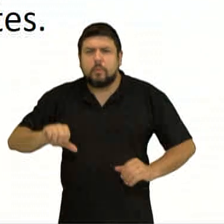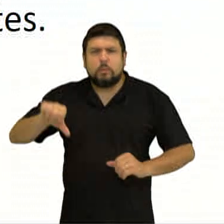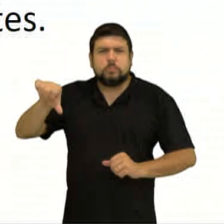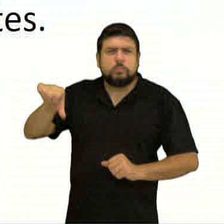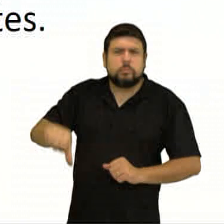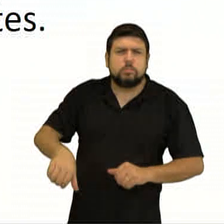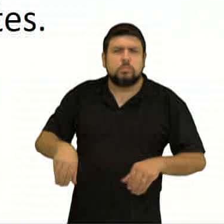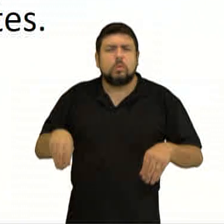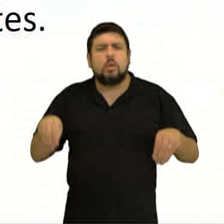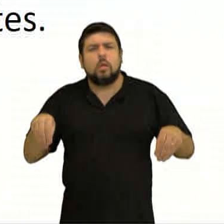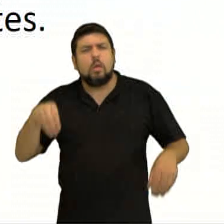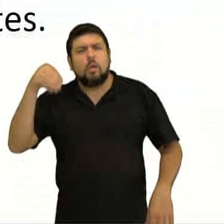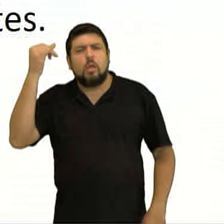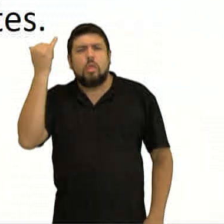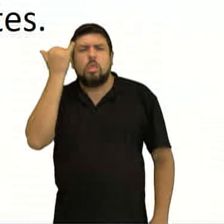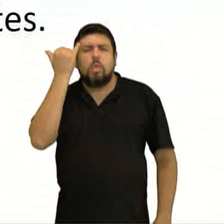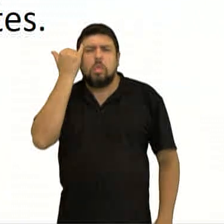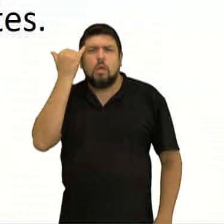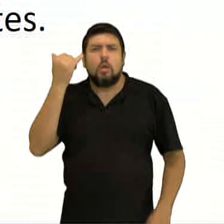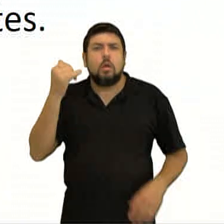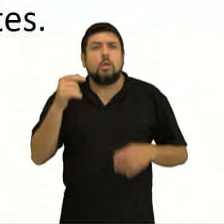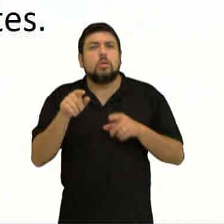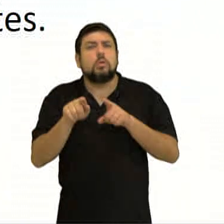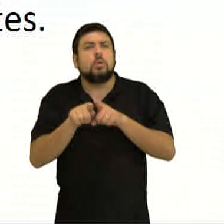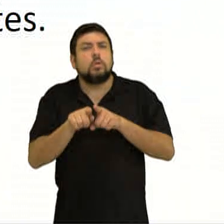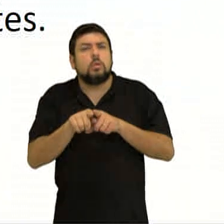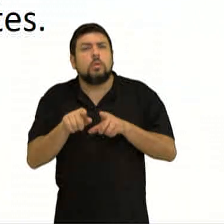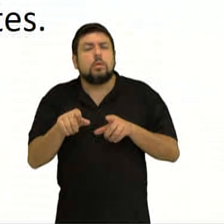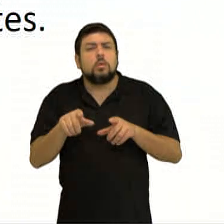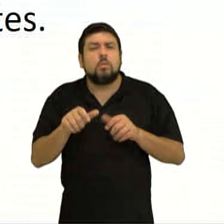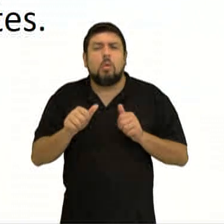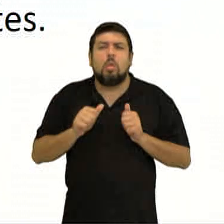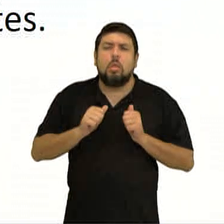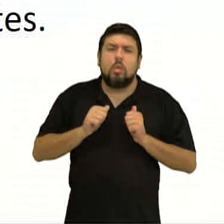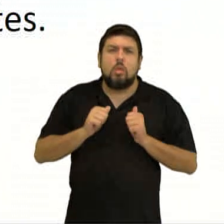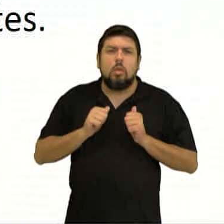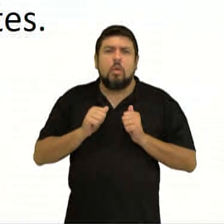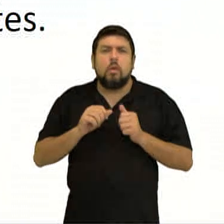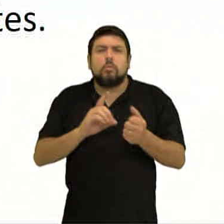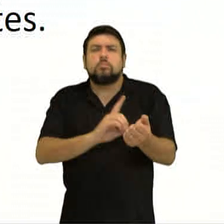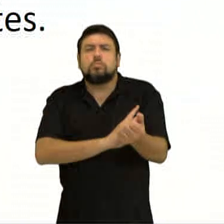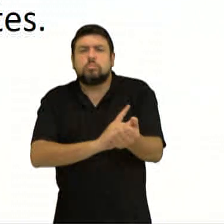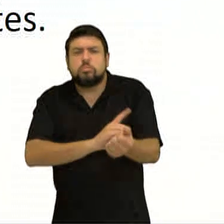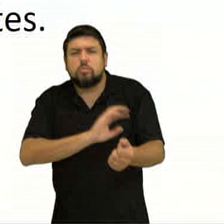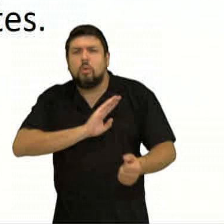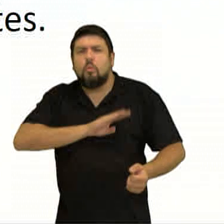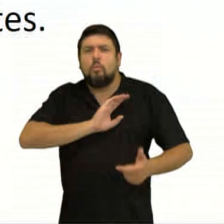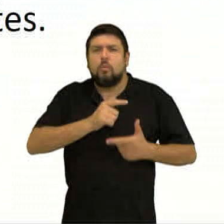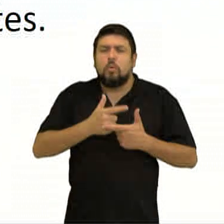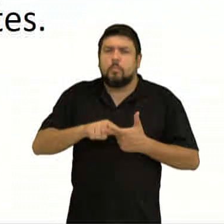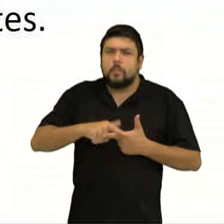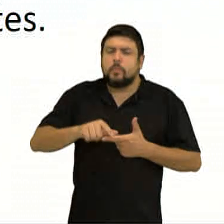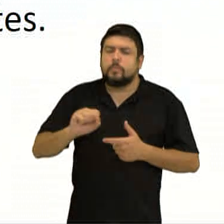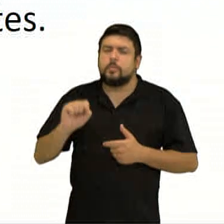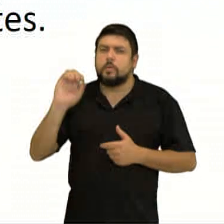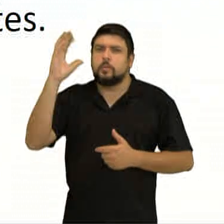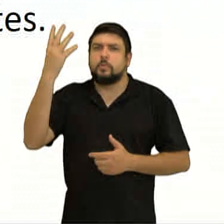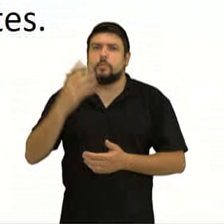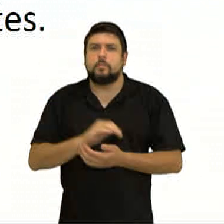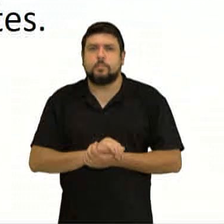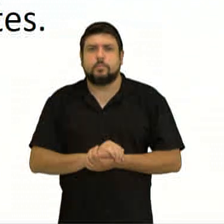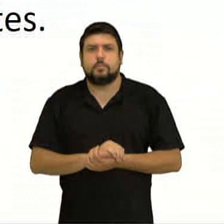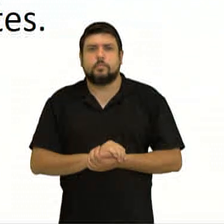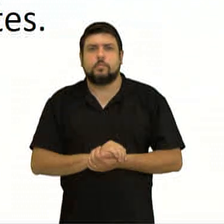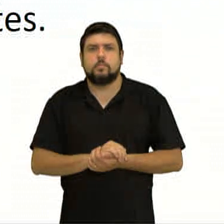pode trazer problemas cardiovasculares e diabetes. A pergunta para que vocês pensam e respondam aí. What would you say to this